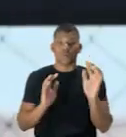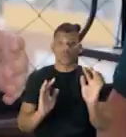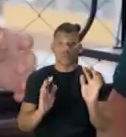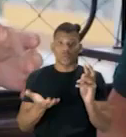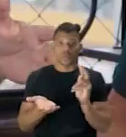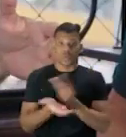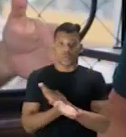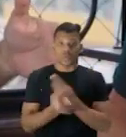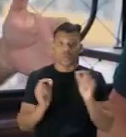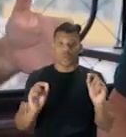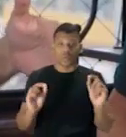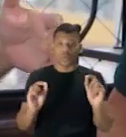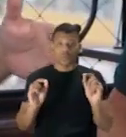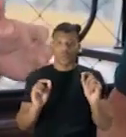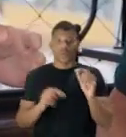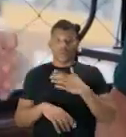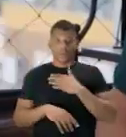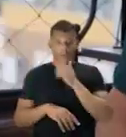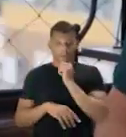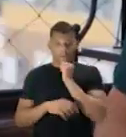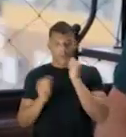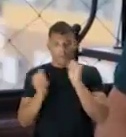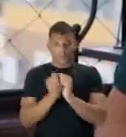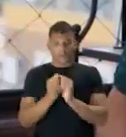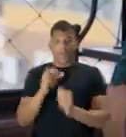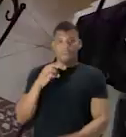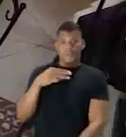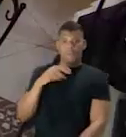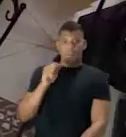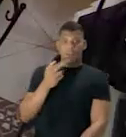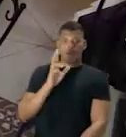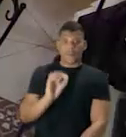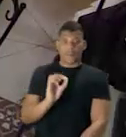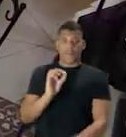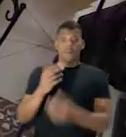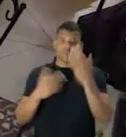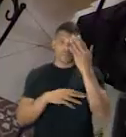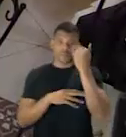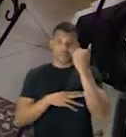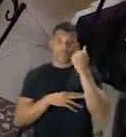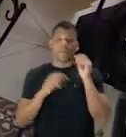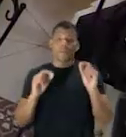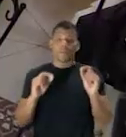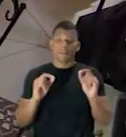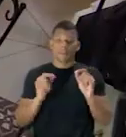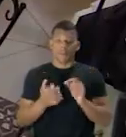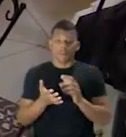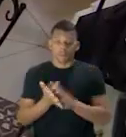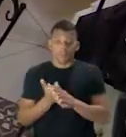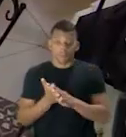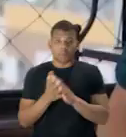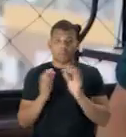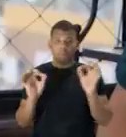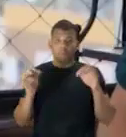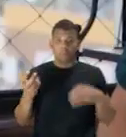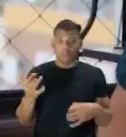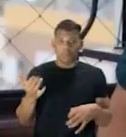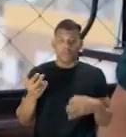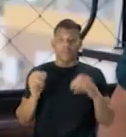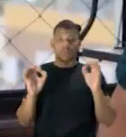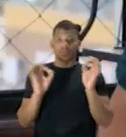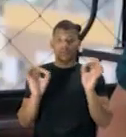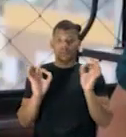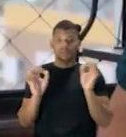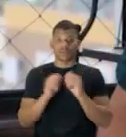aí, tava minha mãe com o Mauro. E o Mauro tinha uma característica, o Simas sabe bem disso. O Mauro não tocava instrumento nenhum. Então